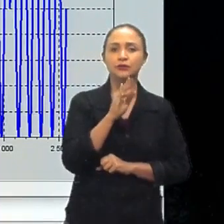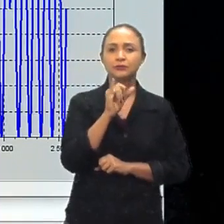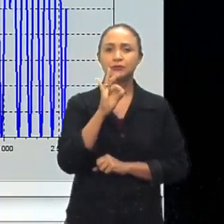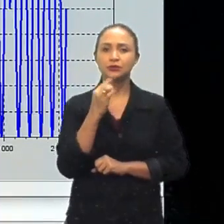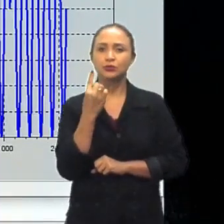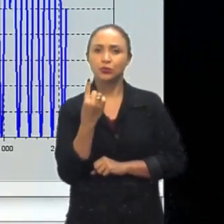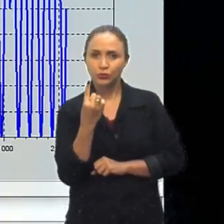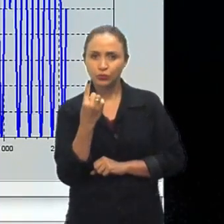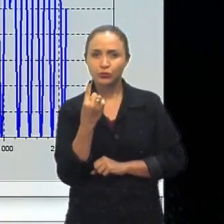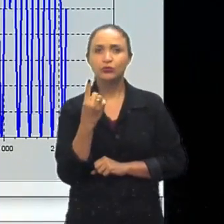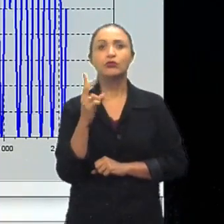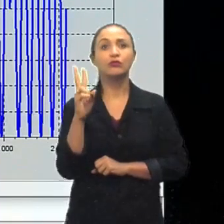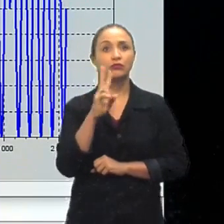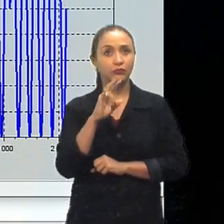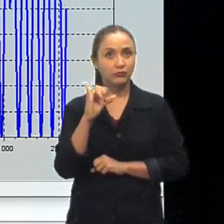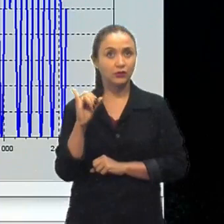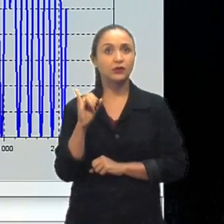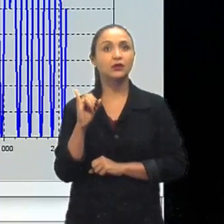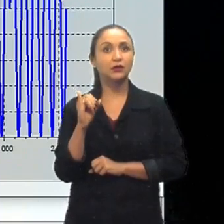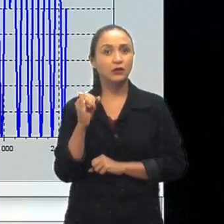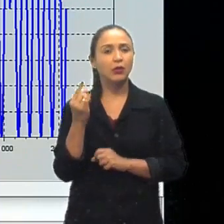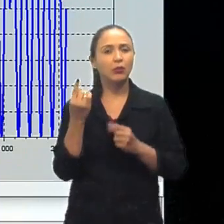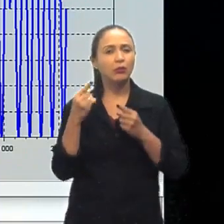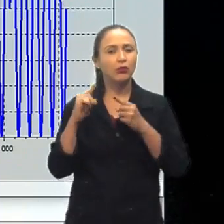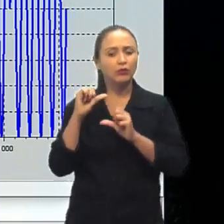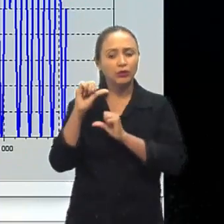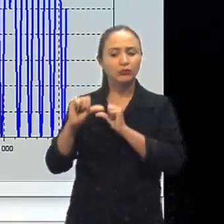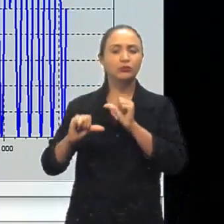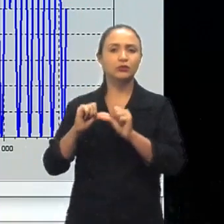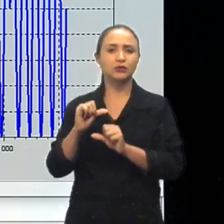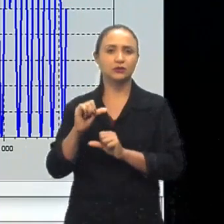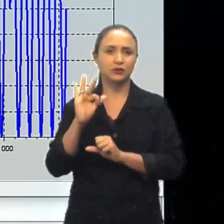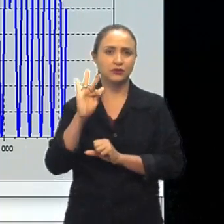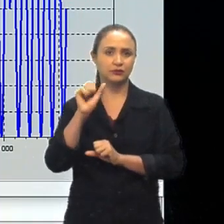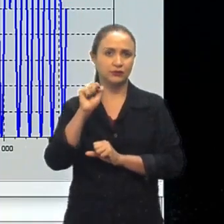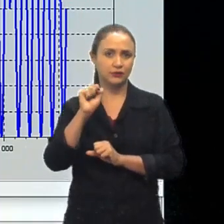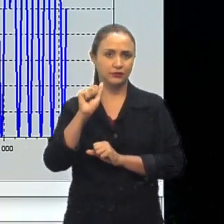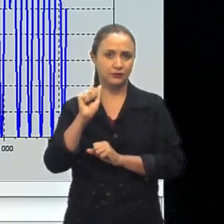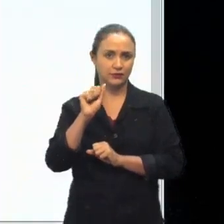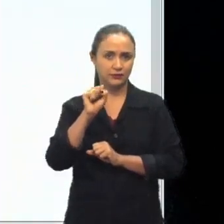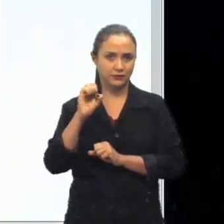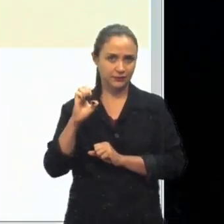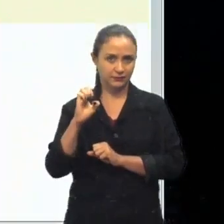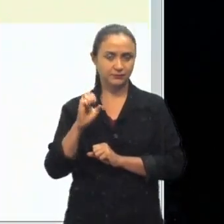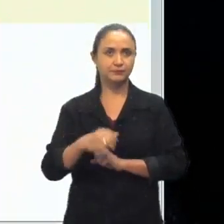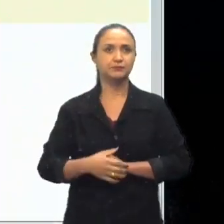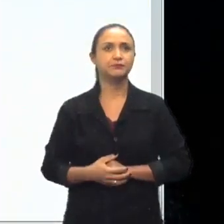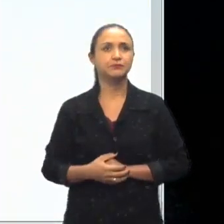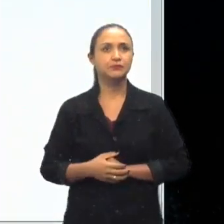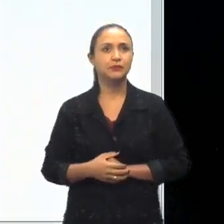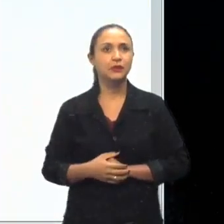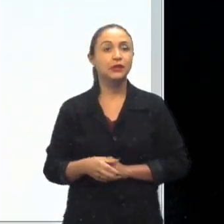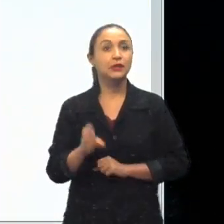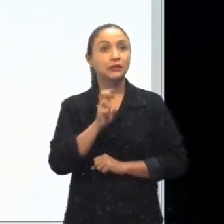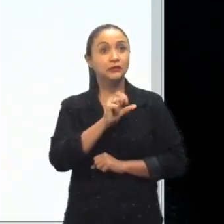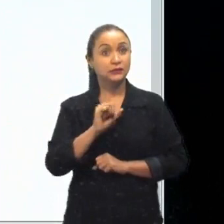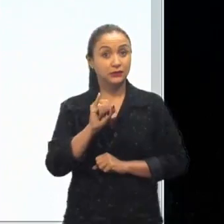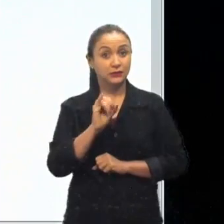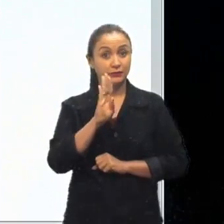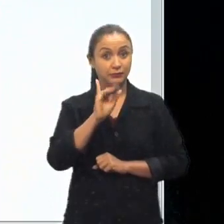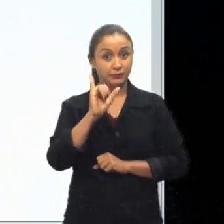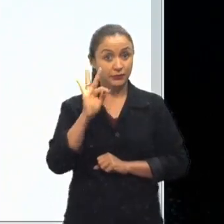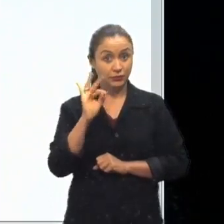sequência, ele ia provocar a mudança de fase. Aqui eu fiz diferente. Falei que quando o bit é 1,